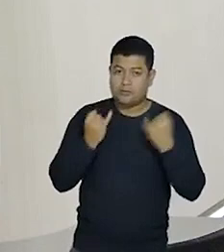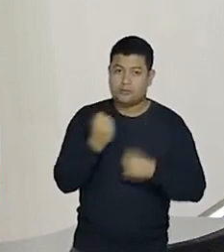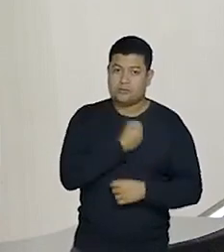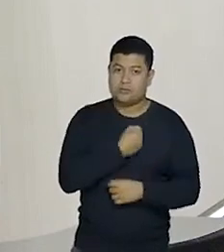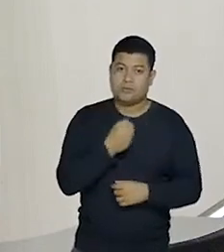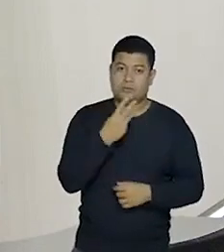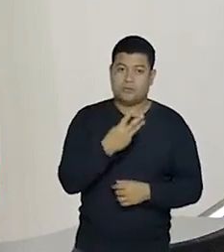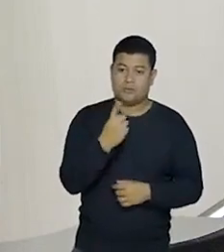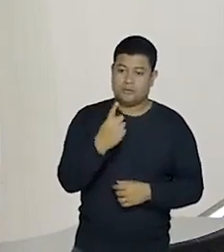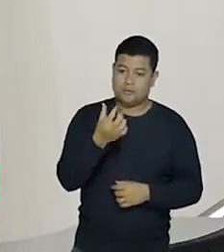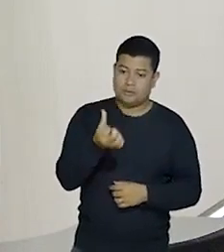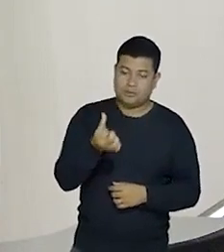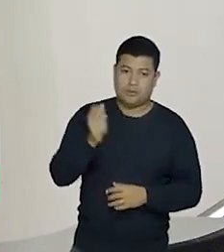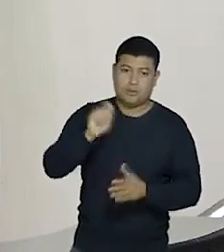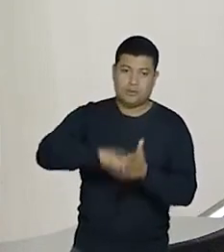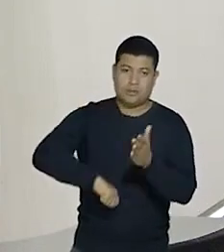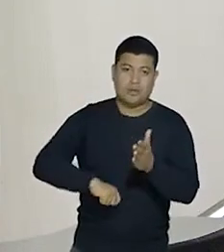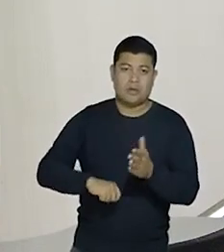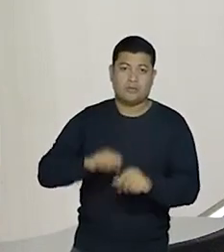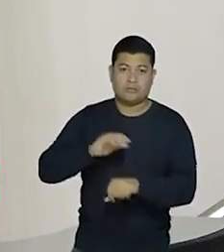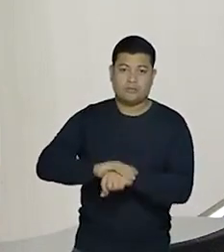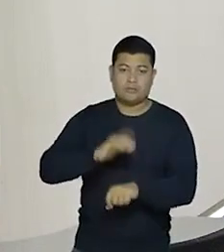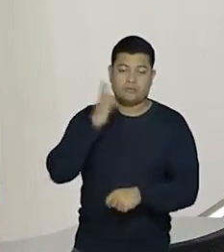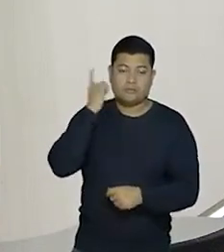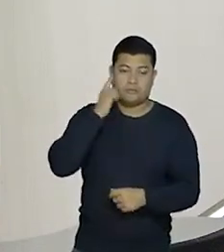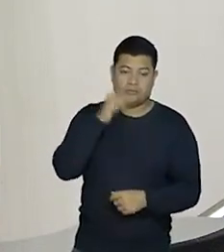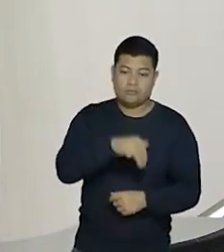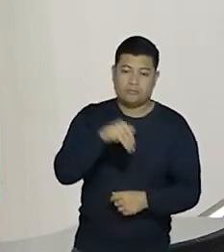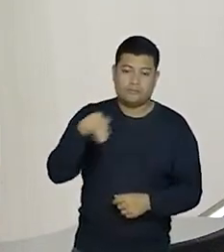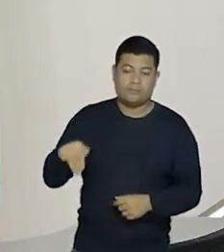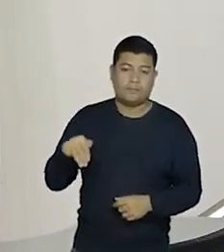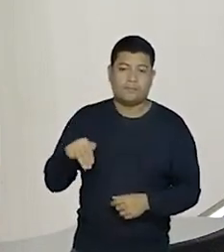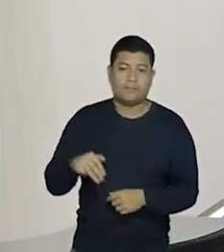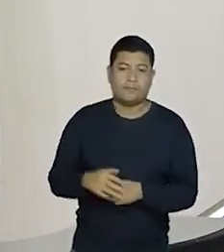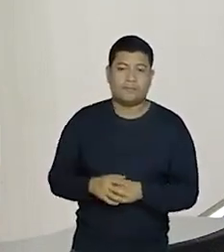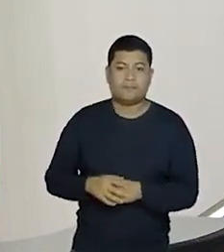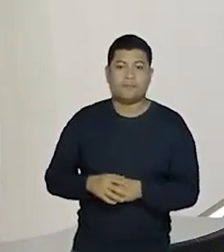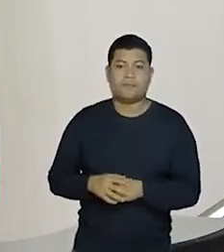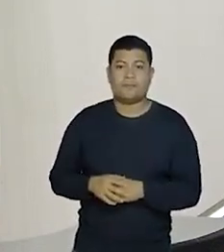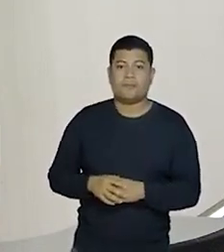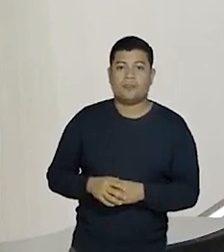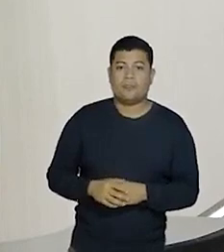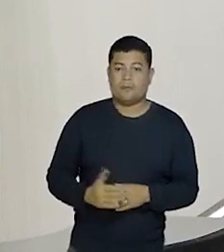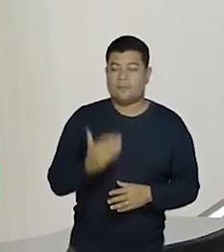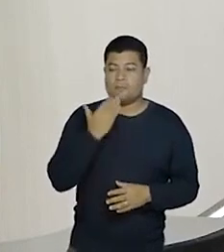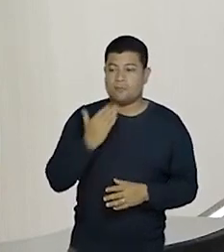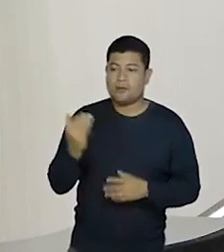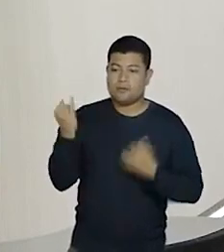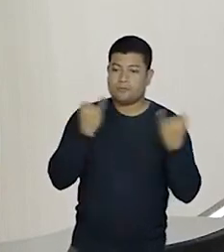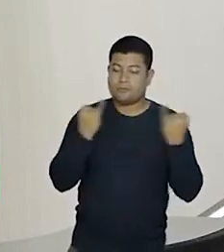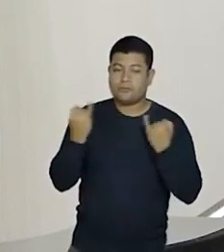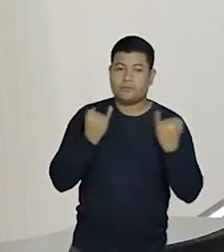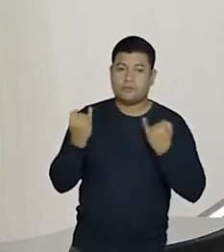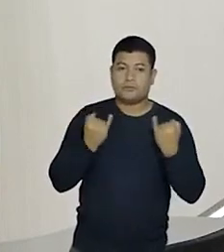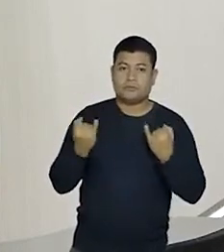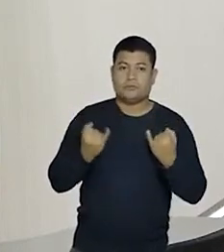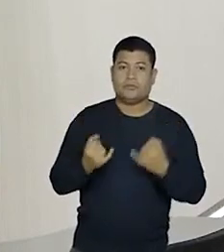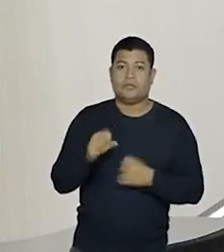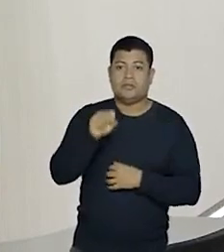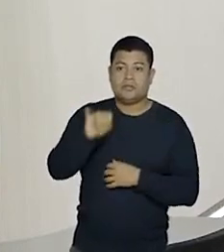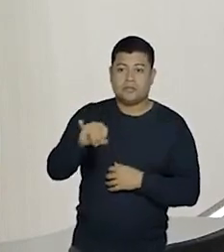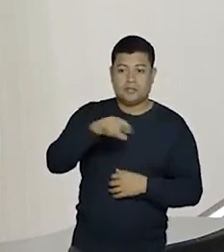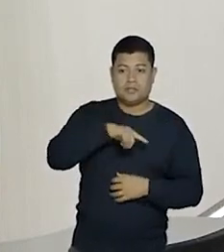316 subscrito pelo Deputado Mário Mota pelo qual solicita informações acerca da